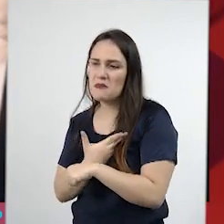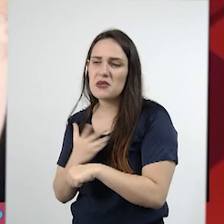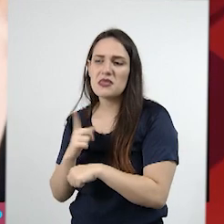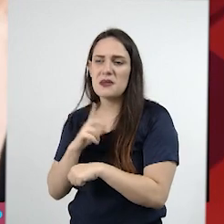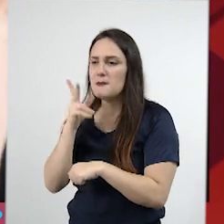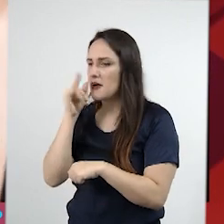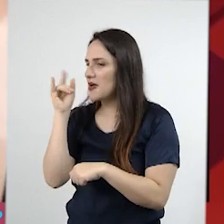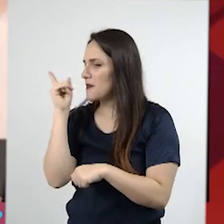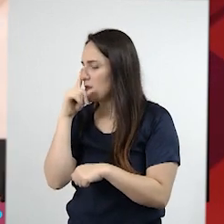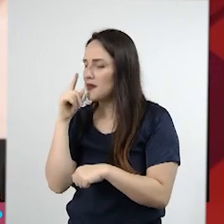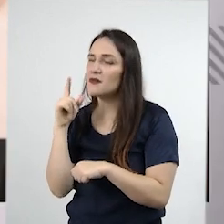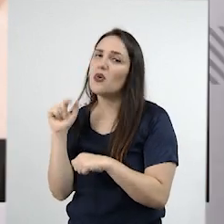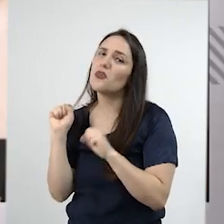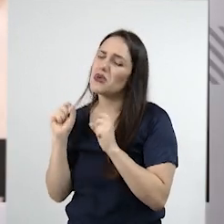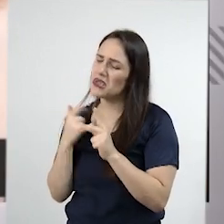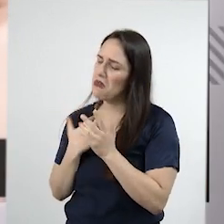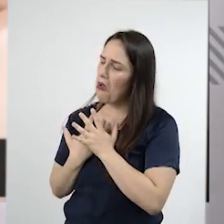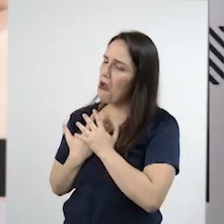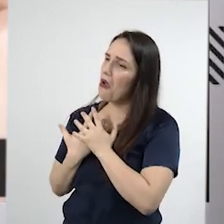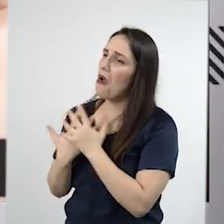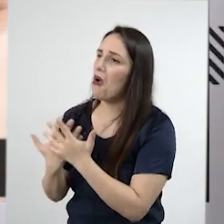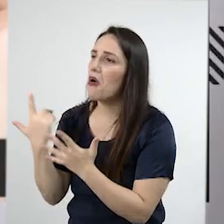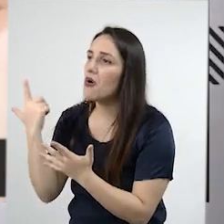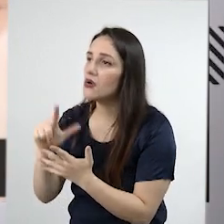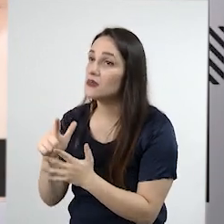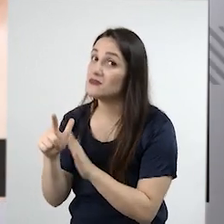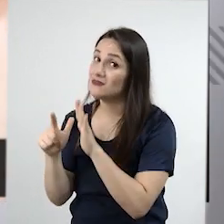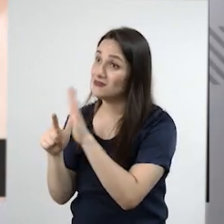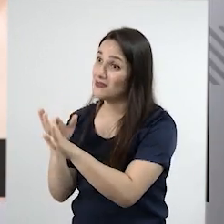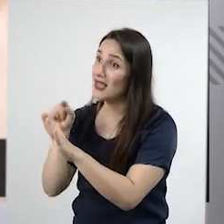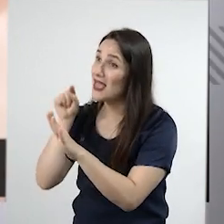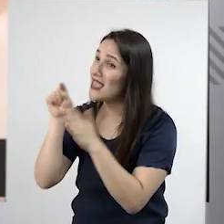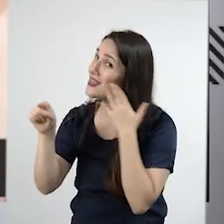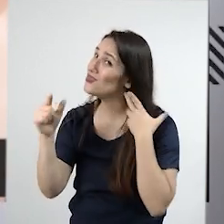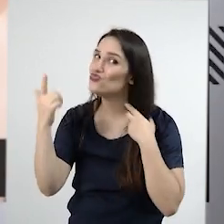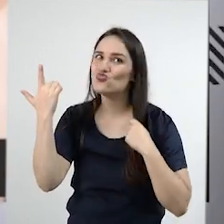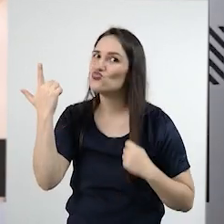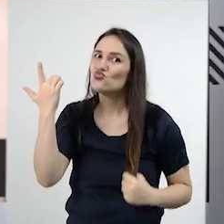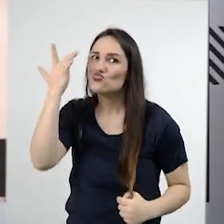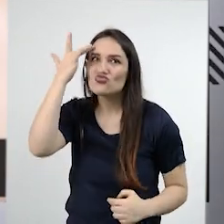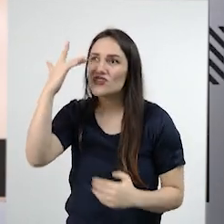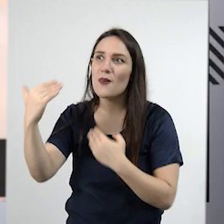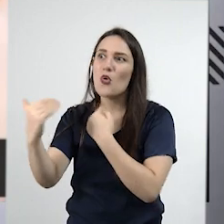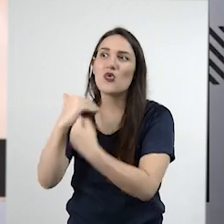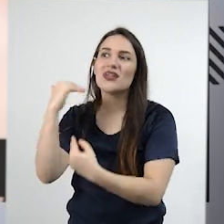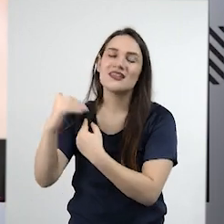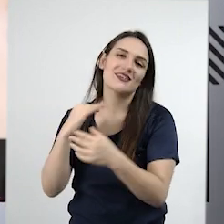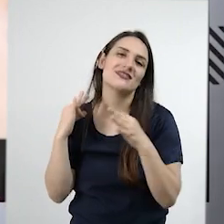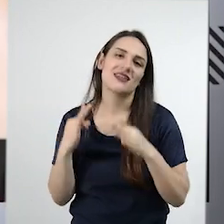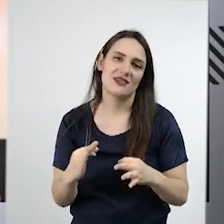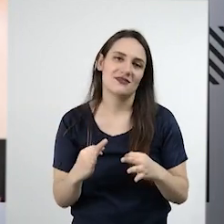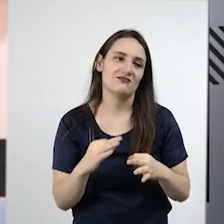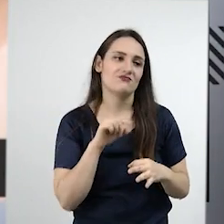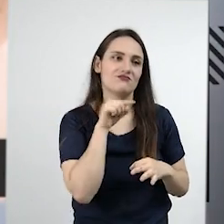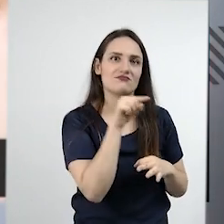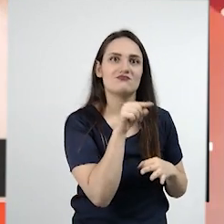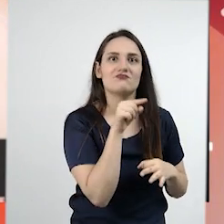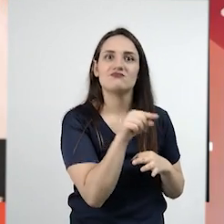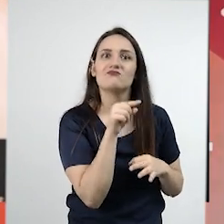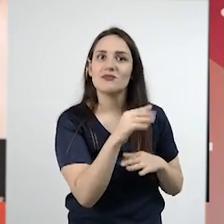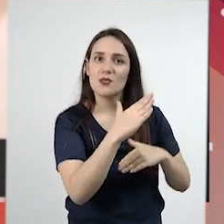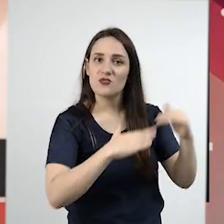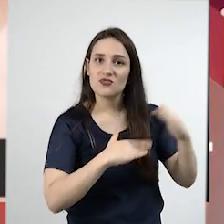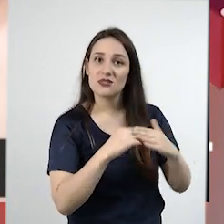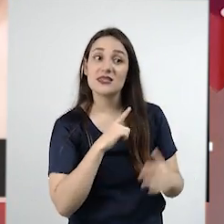desabafo e me sinto bem, a escuta terapêutica, ela é diferente, A escuta terapêutica, tem técnica,